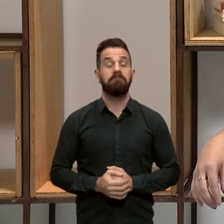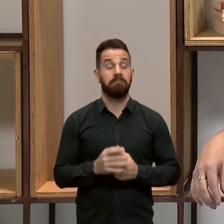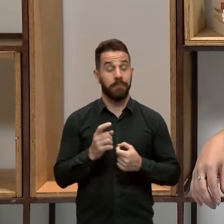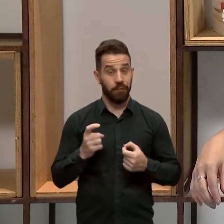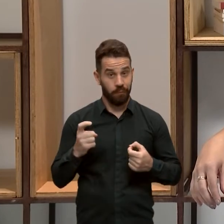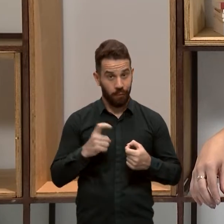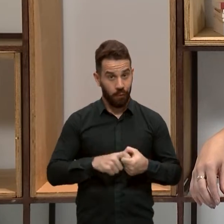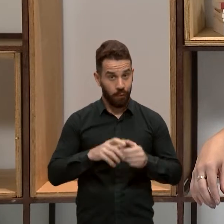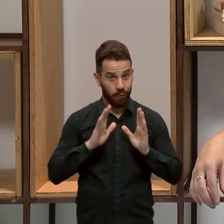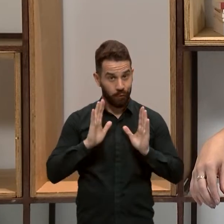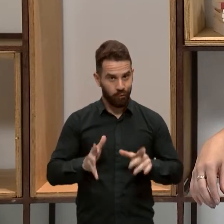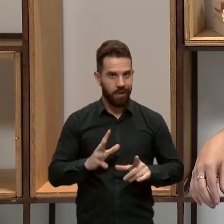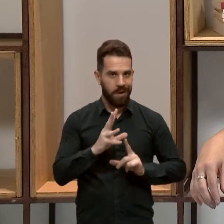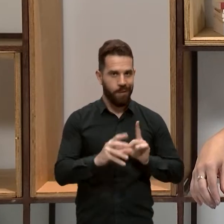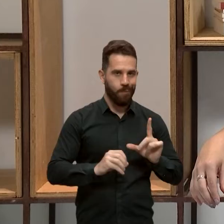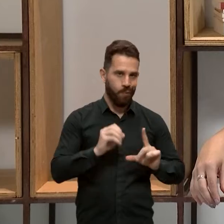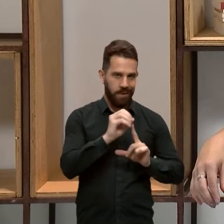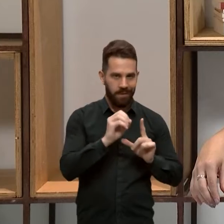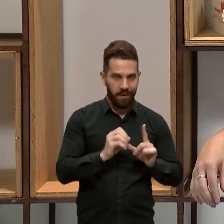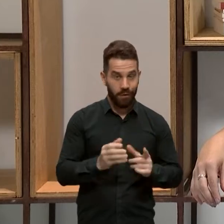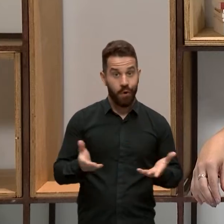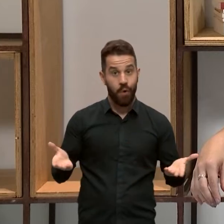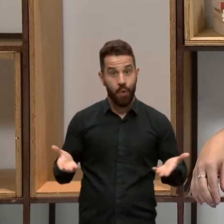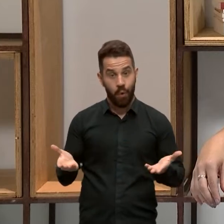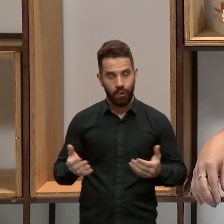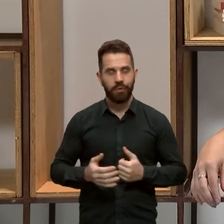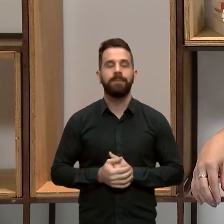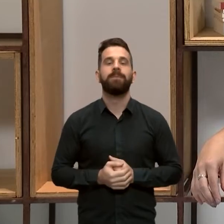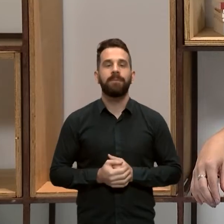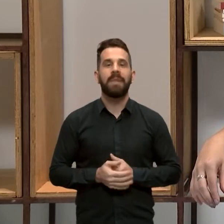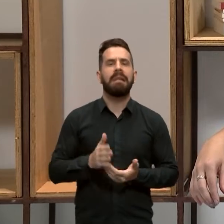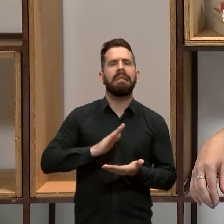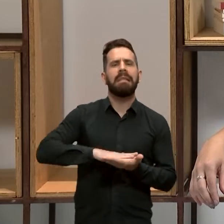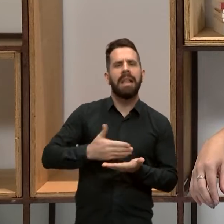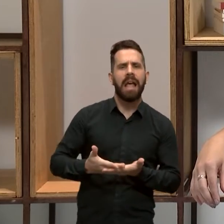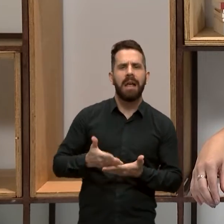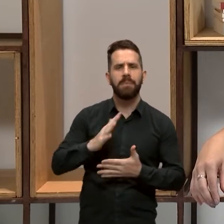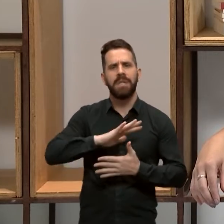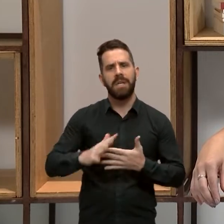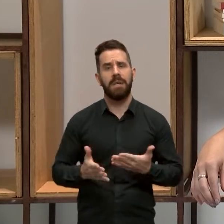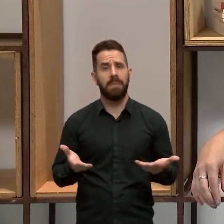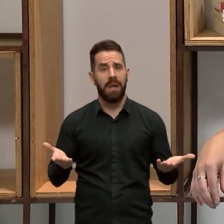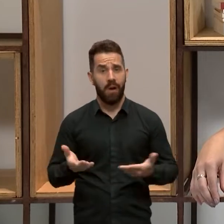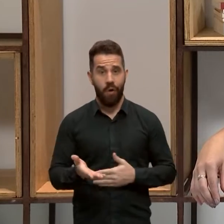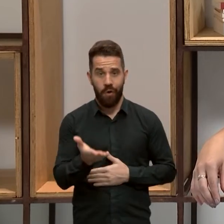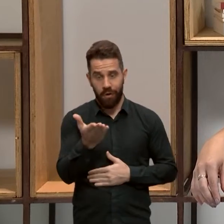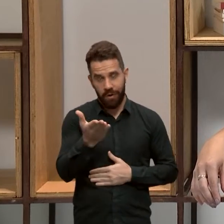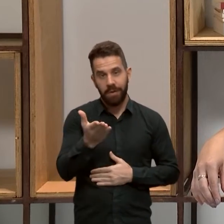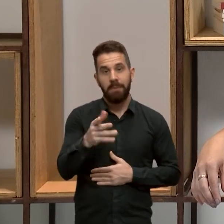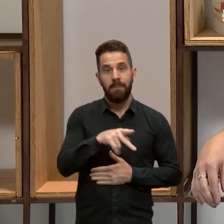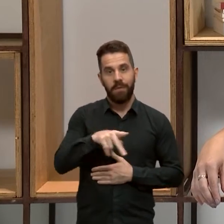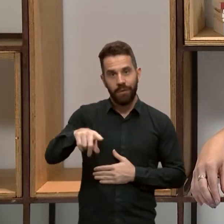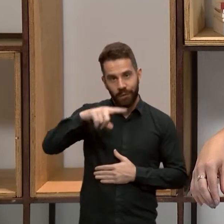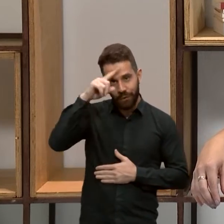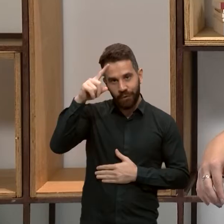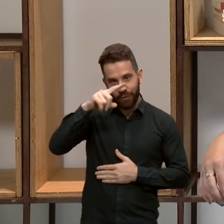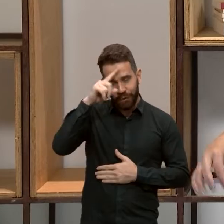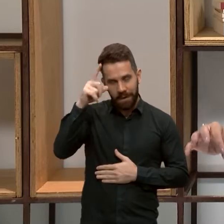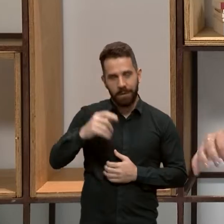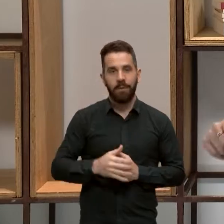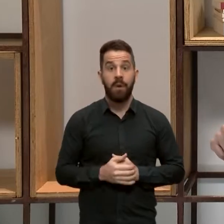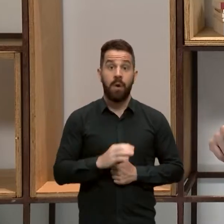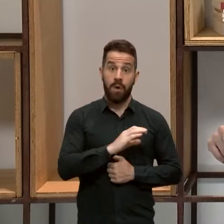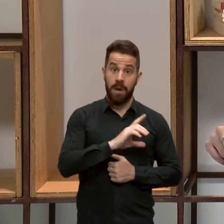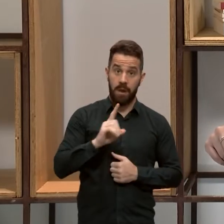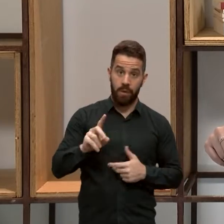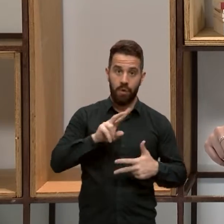Estamos de volta com o Mundo UFG de hoje e a partir de agora, quem faz a interpretação para Libras é o professor Diego Barbosa, coordenador